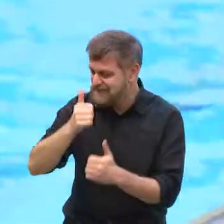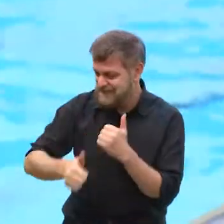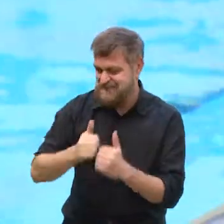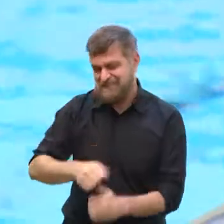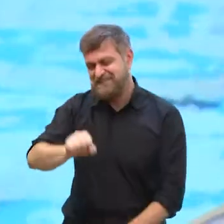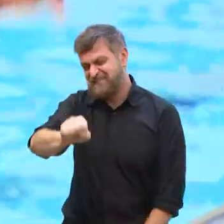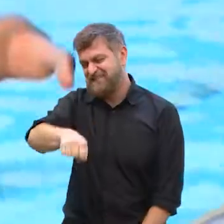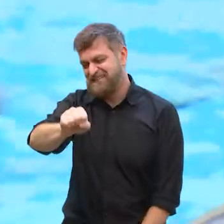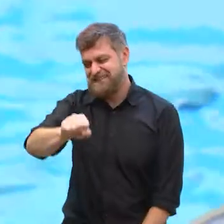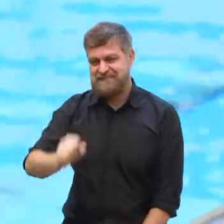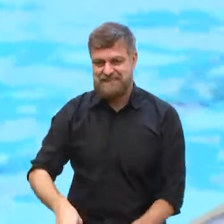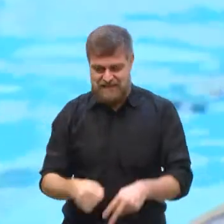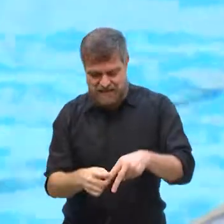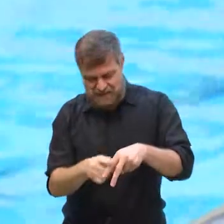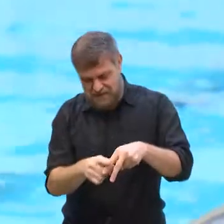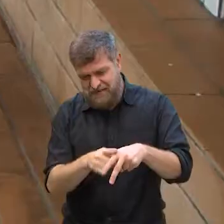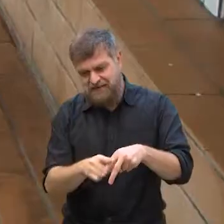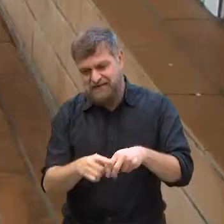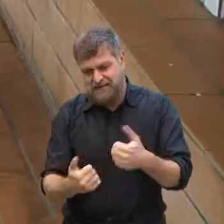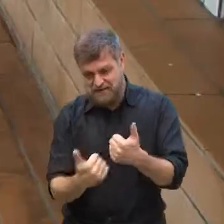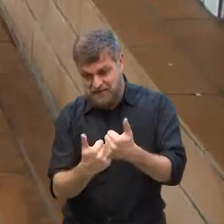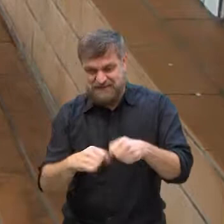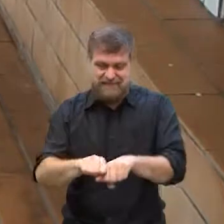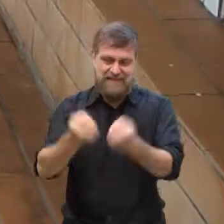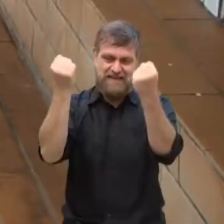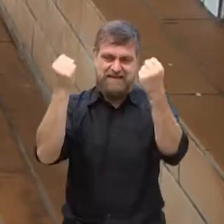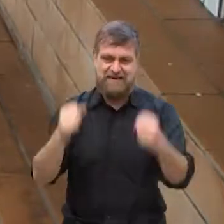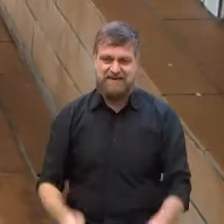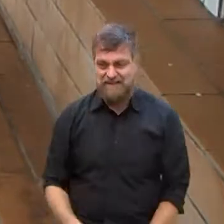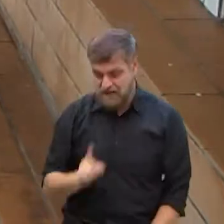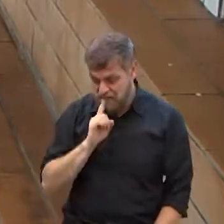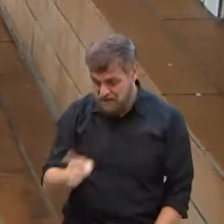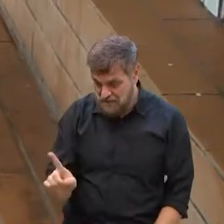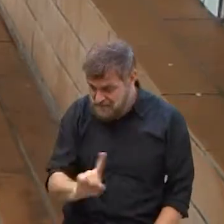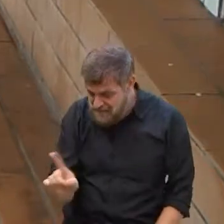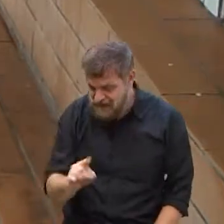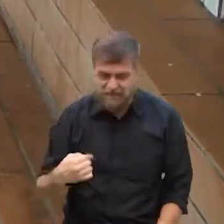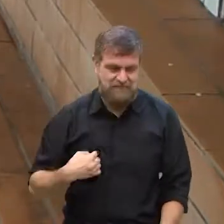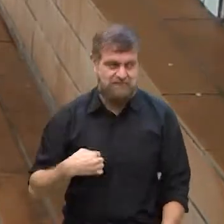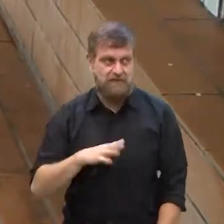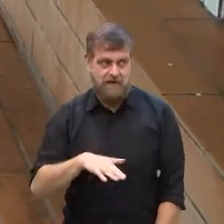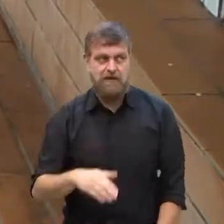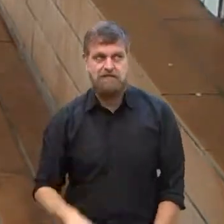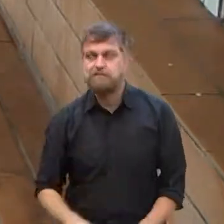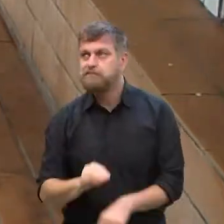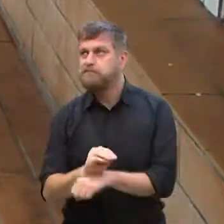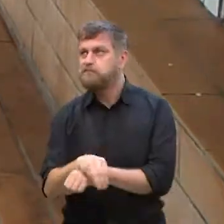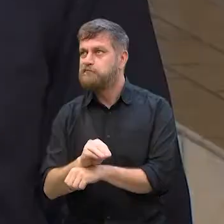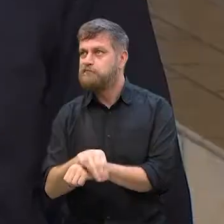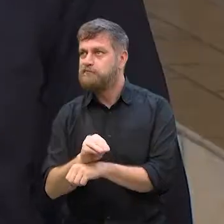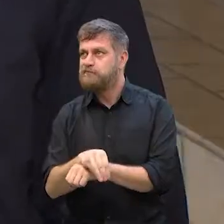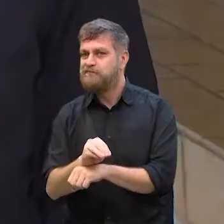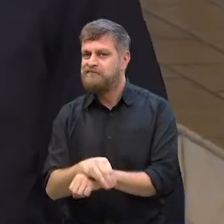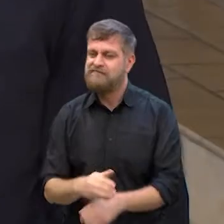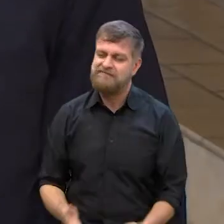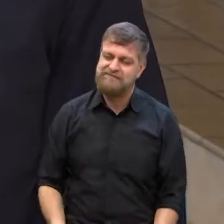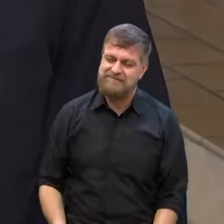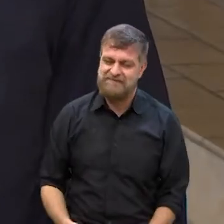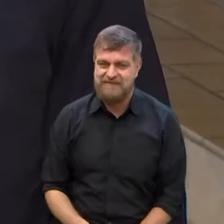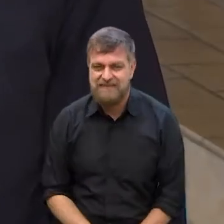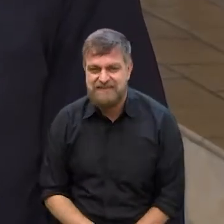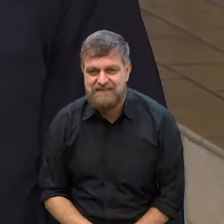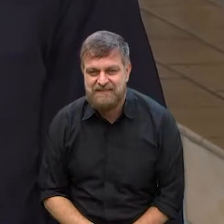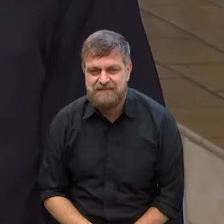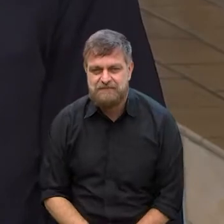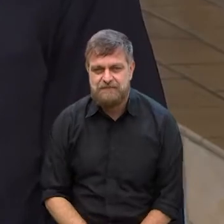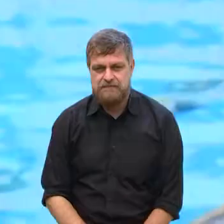E lógico que eu quebrava a prótese no outro não dia. para uma criança é a mesma coisa que falar, vai lá e joga. Exatamente. Ô Daniel, você